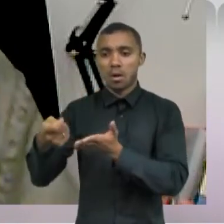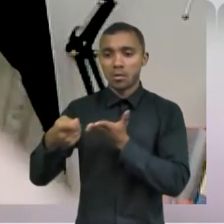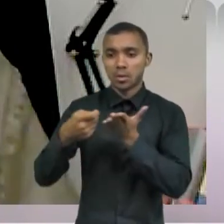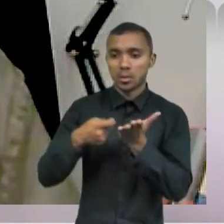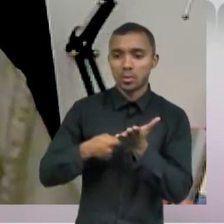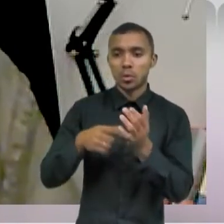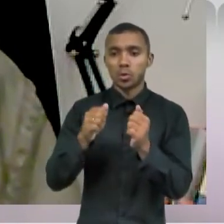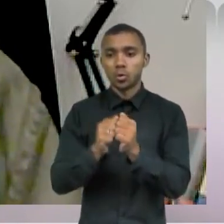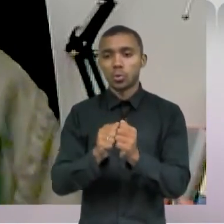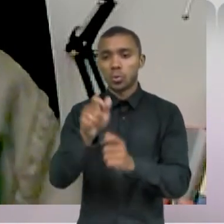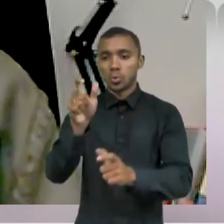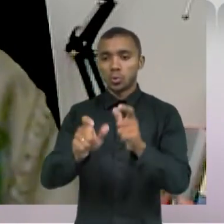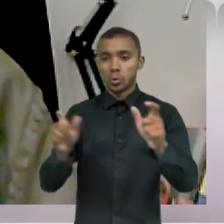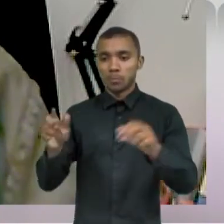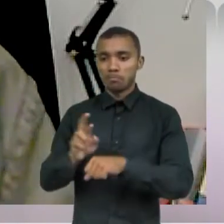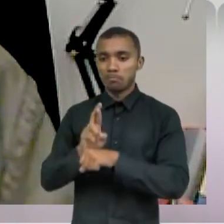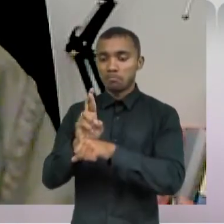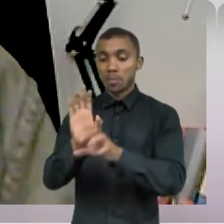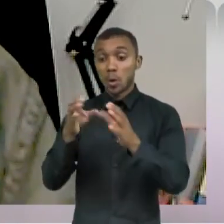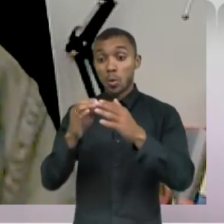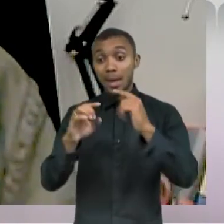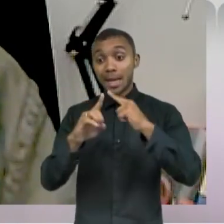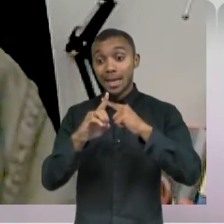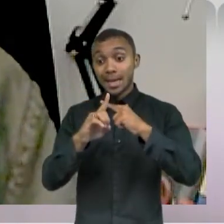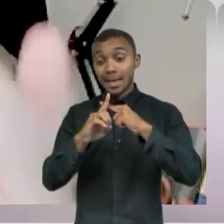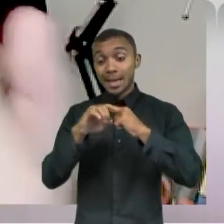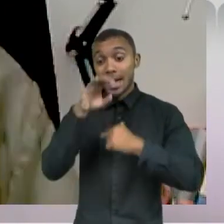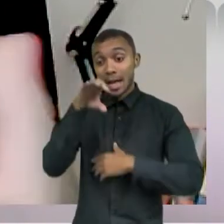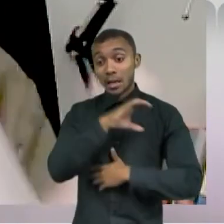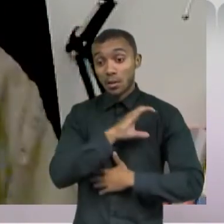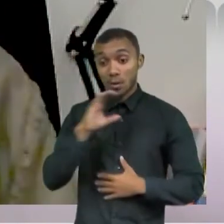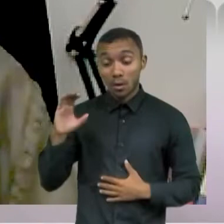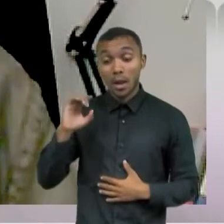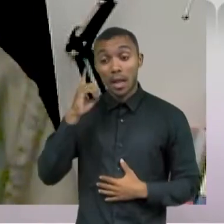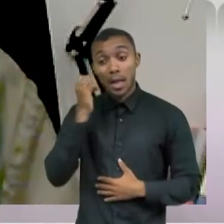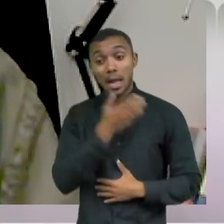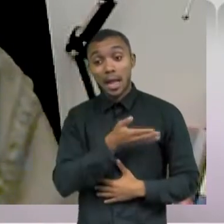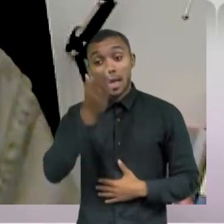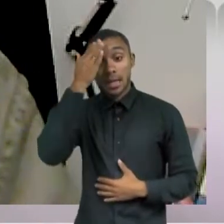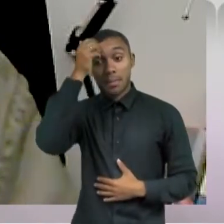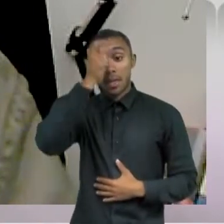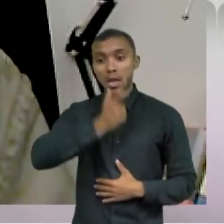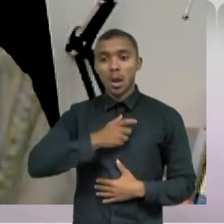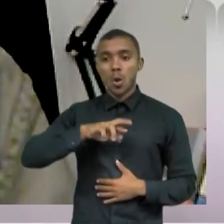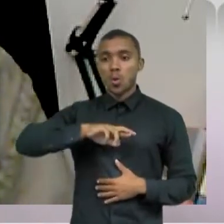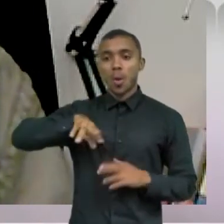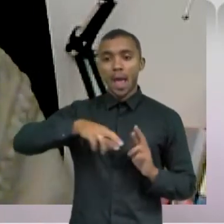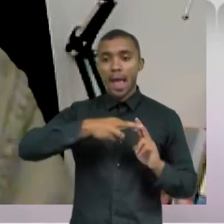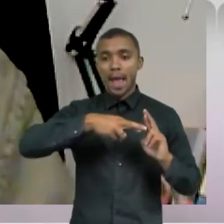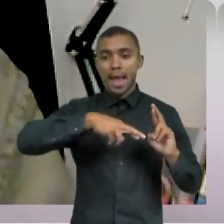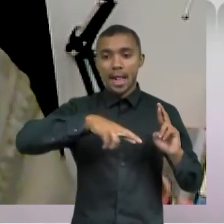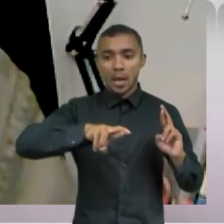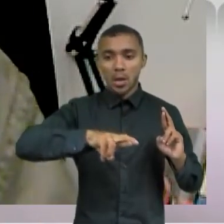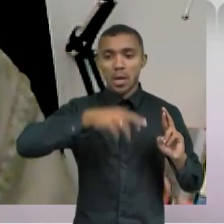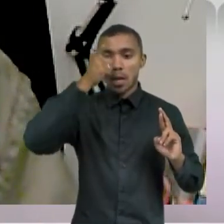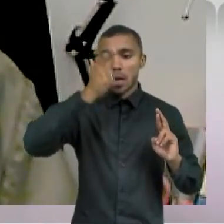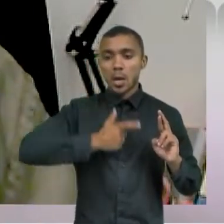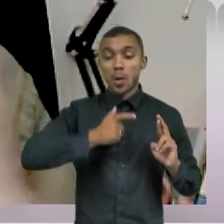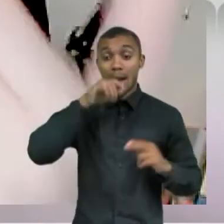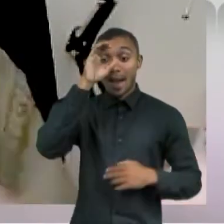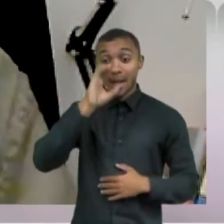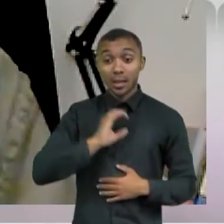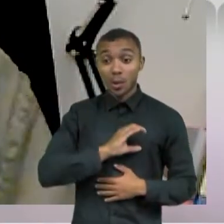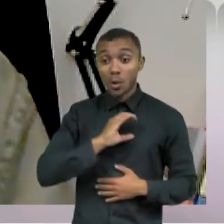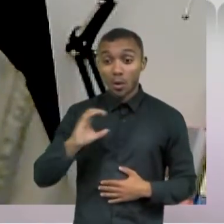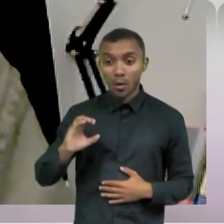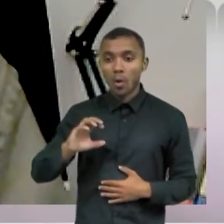com integrantes da Igreja Católica, né, e que sabiam que o fato de eu não ser um religioso, né, o fato de eu não ser católico, o